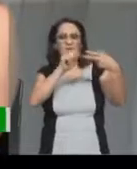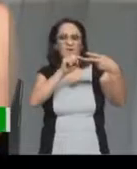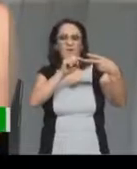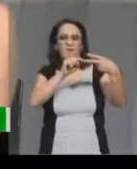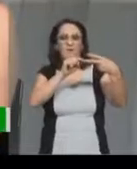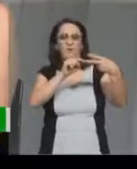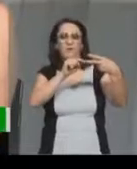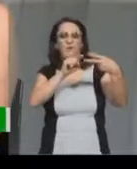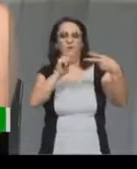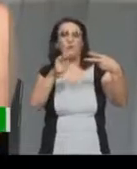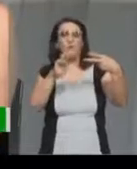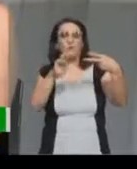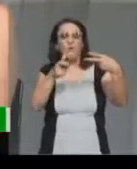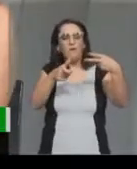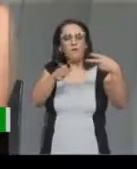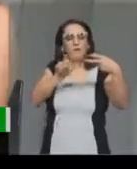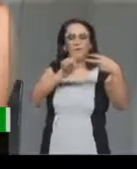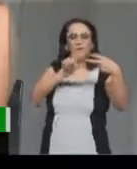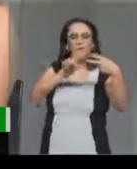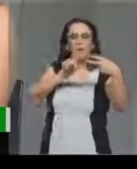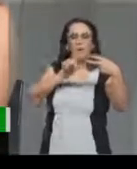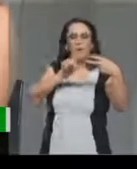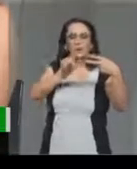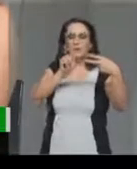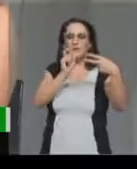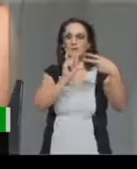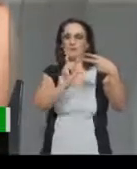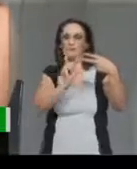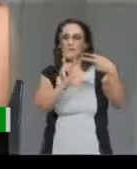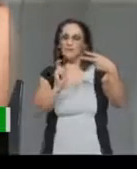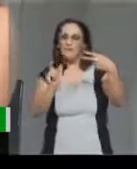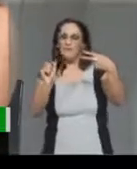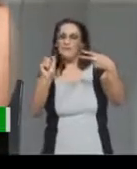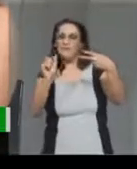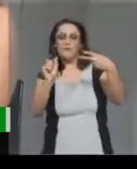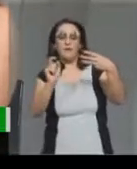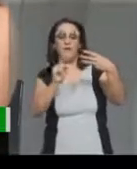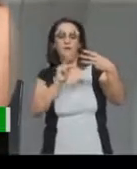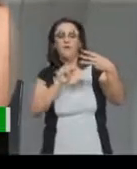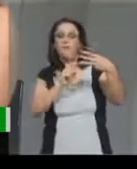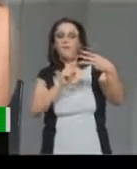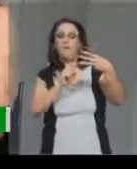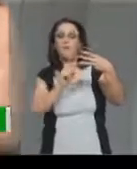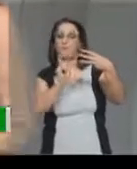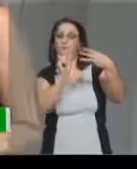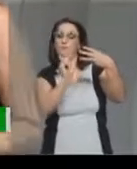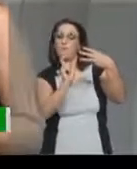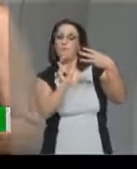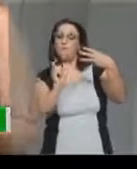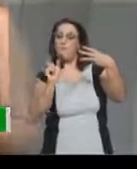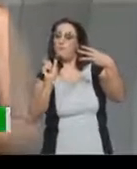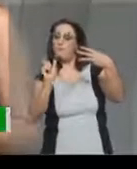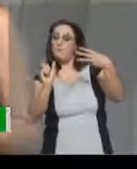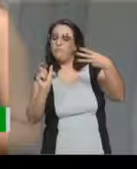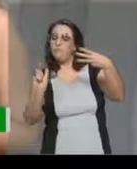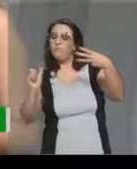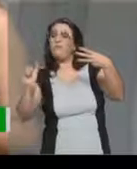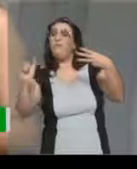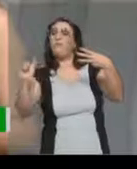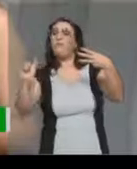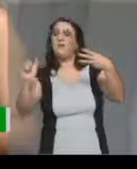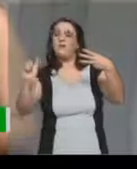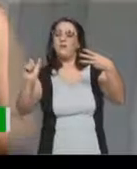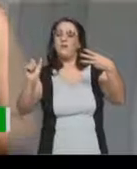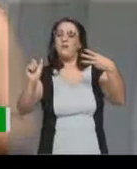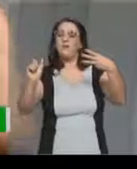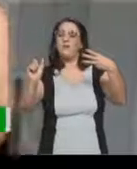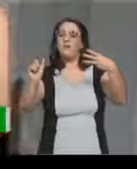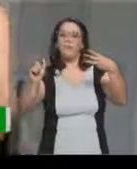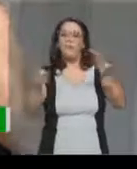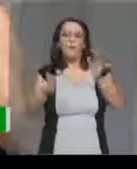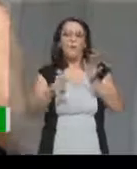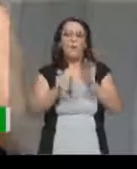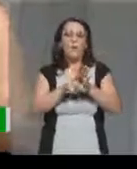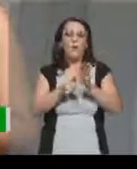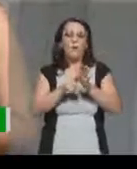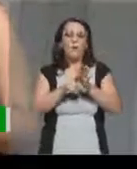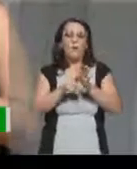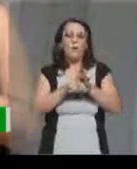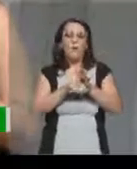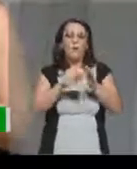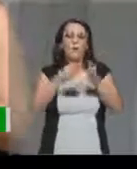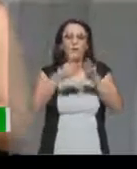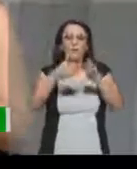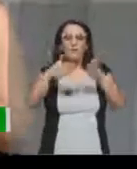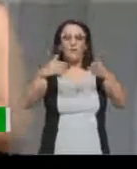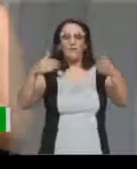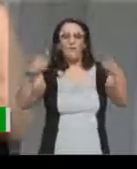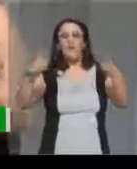penúltima, uma palavra um pouquinho maior. Paroxítona também é uma palavra um pouquinho maior. Depois você vai para antepenúltima, uma palavra